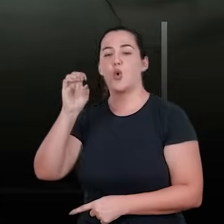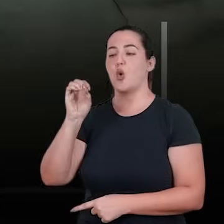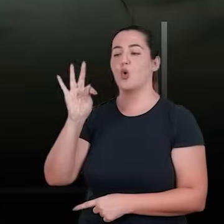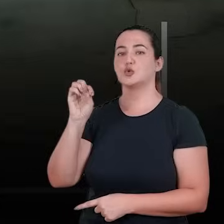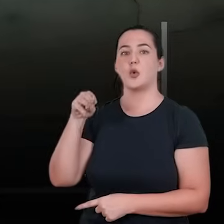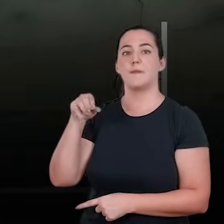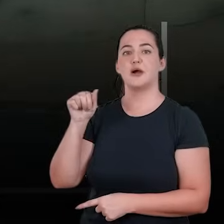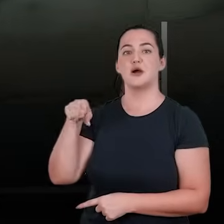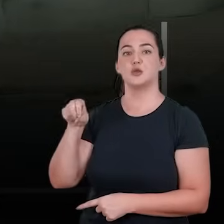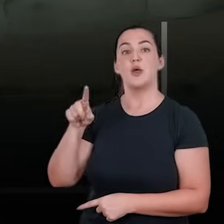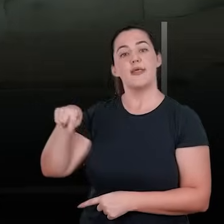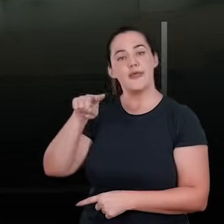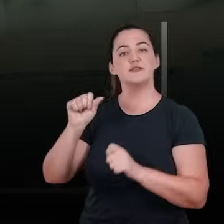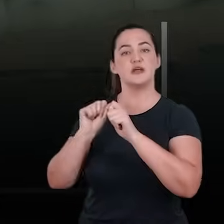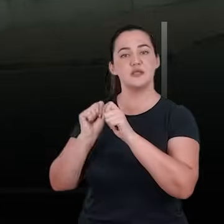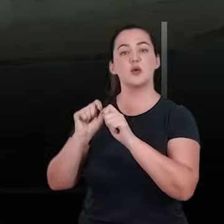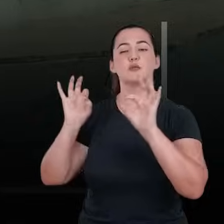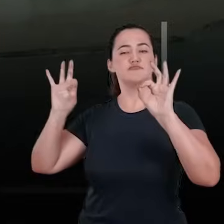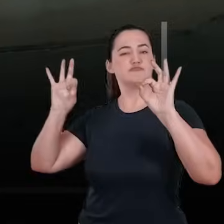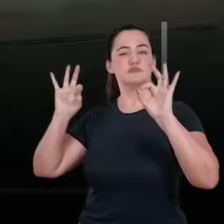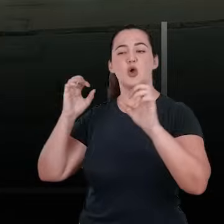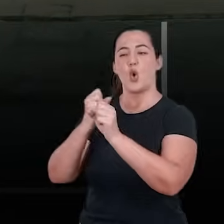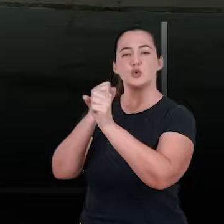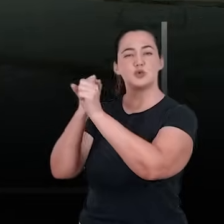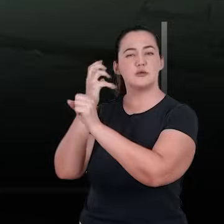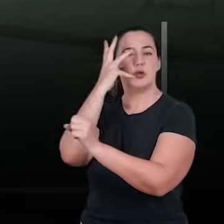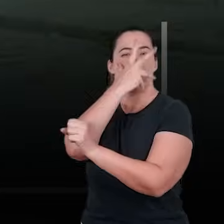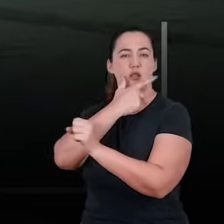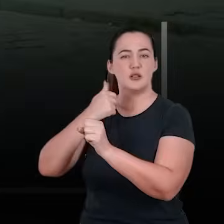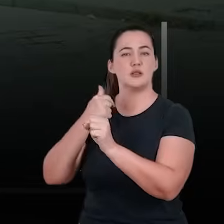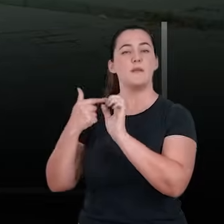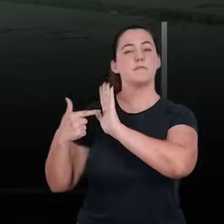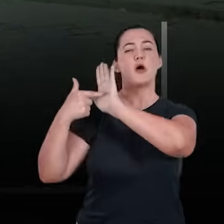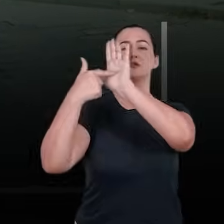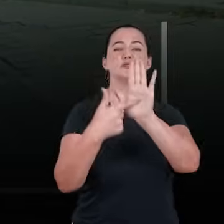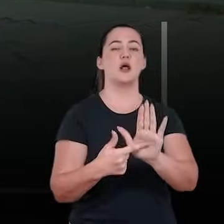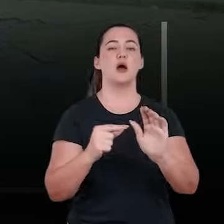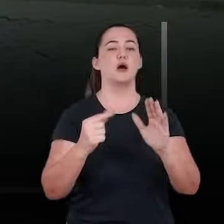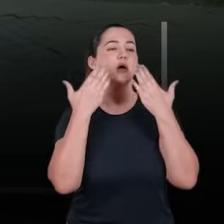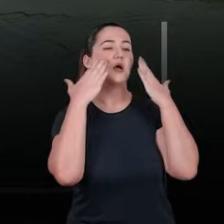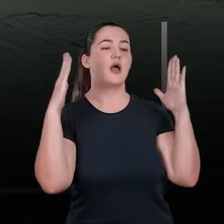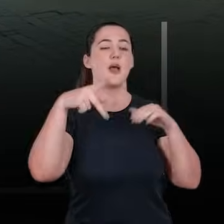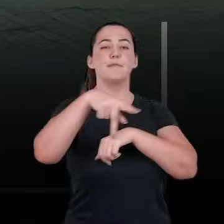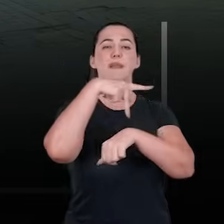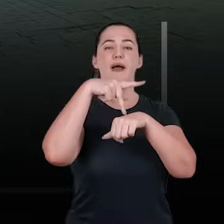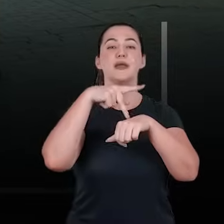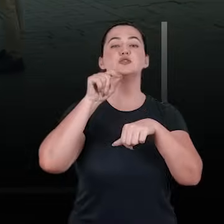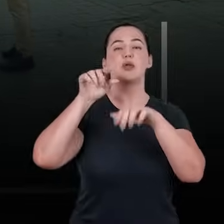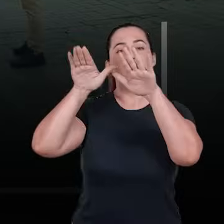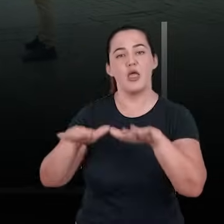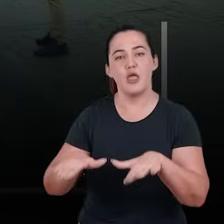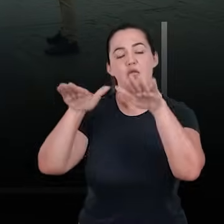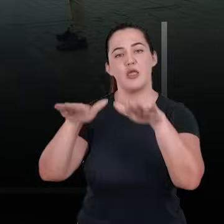então eles colocavam todo o luxo, todo o rigor para mostrar para as pessoas que esse era um país fiel a Alá.